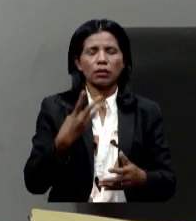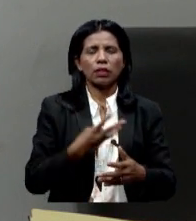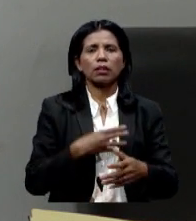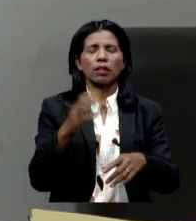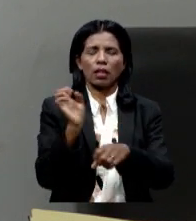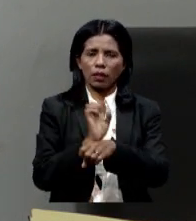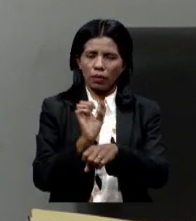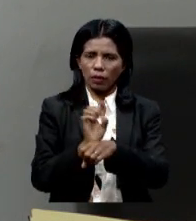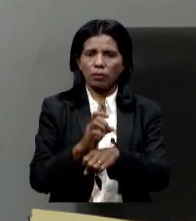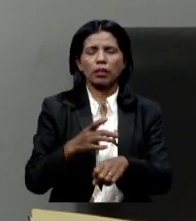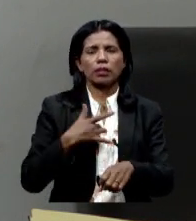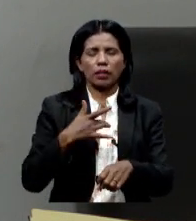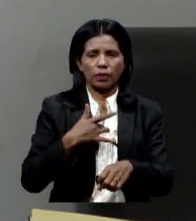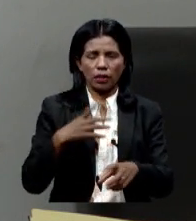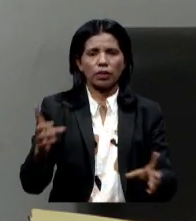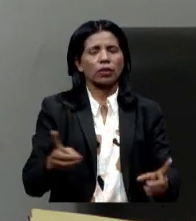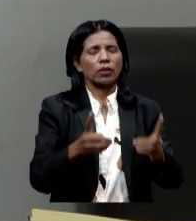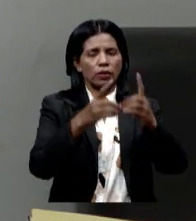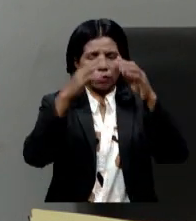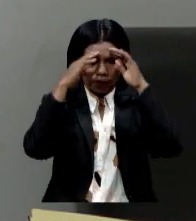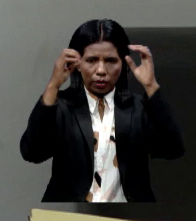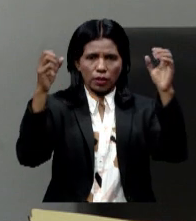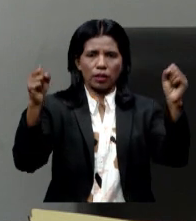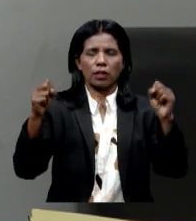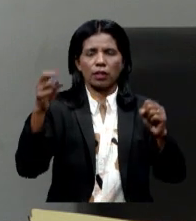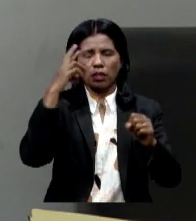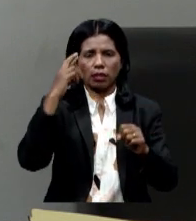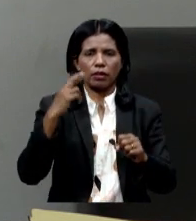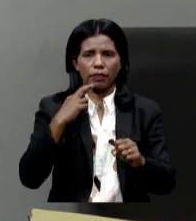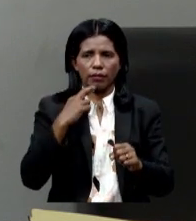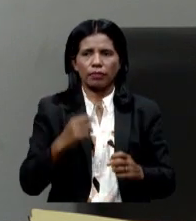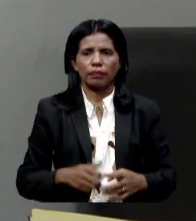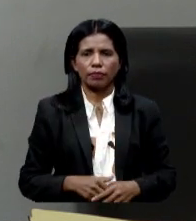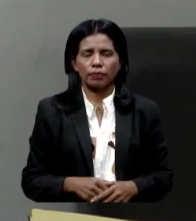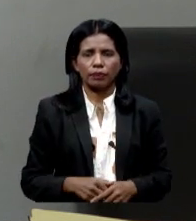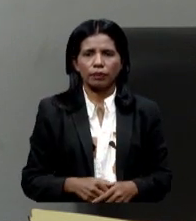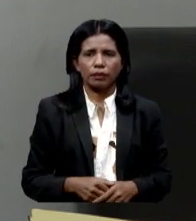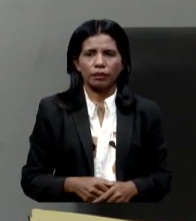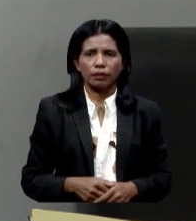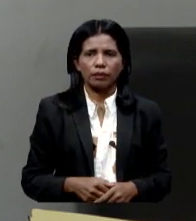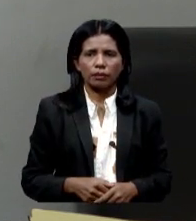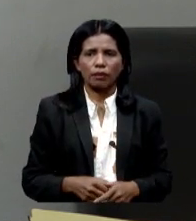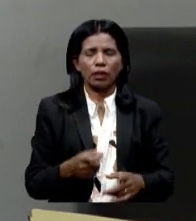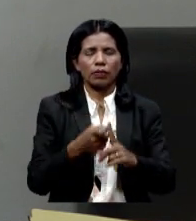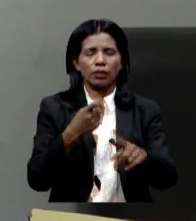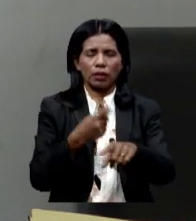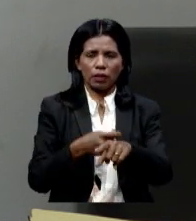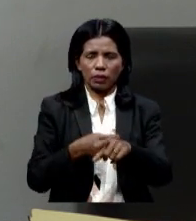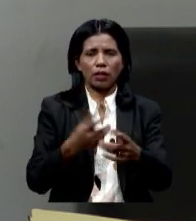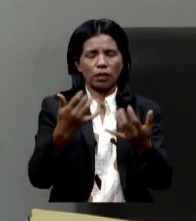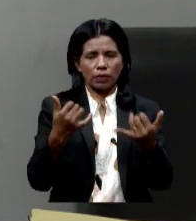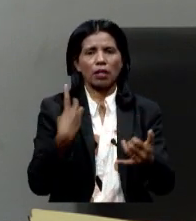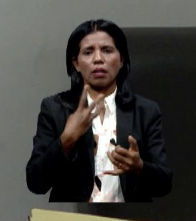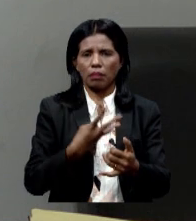bal lamenta antang bahasor direta nai itenia sua excelencia presidente da republika. Antang husi sitsone rasik